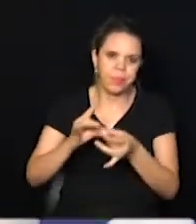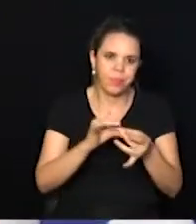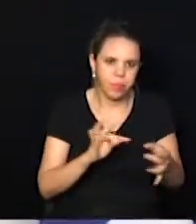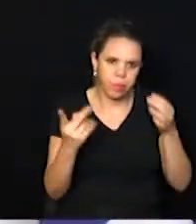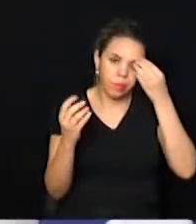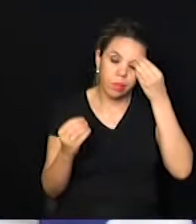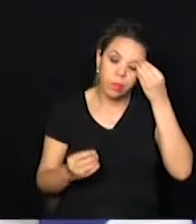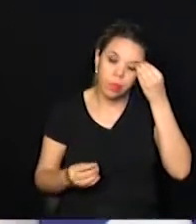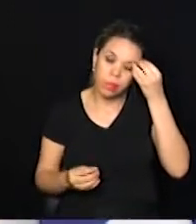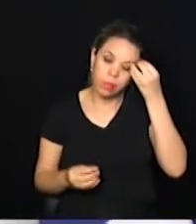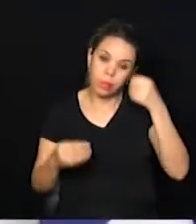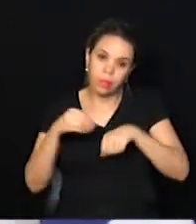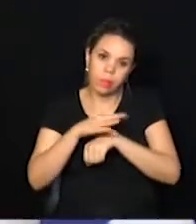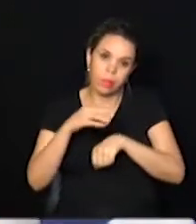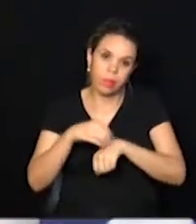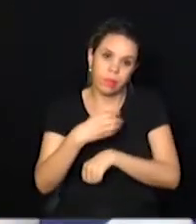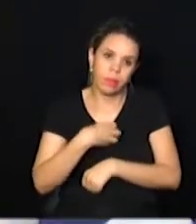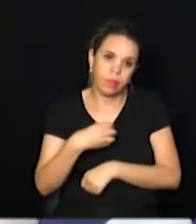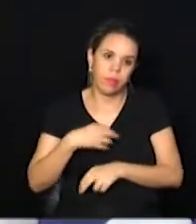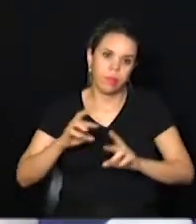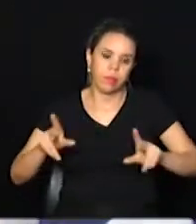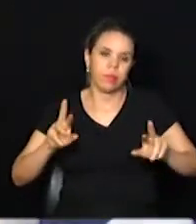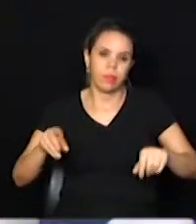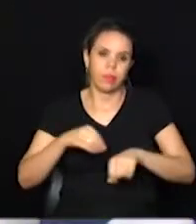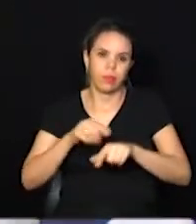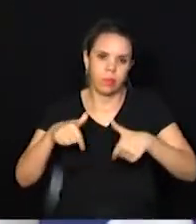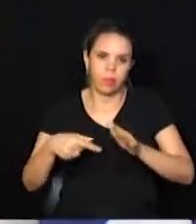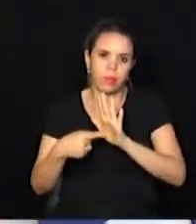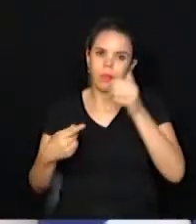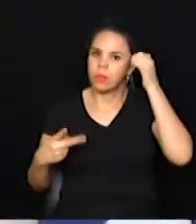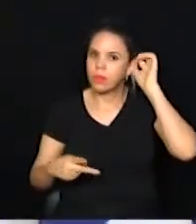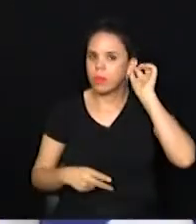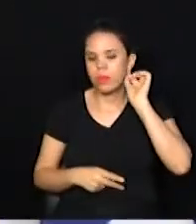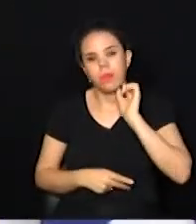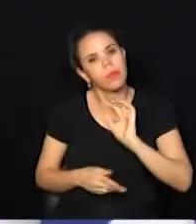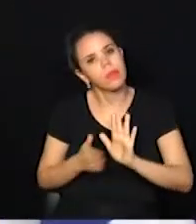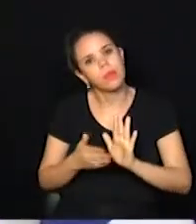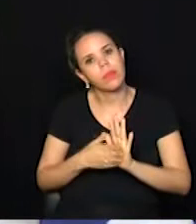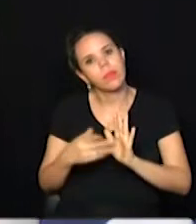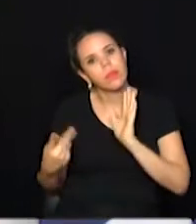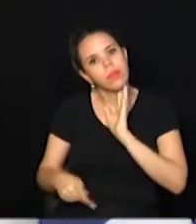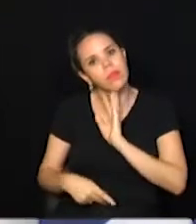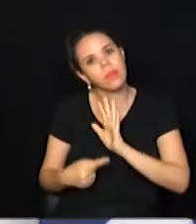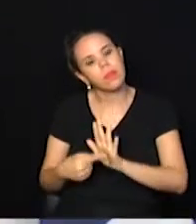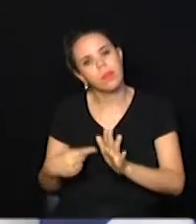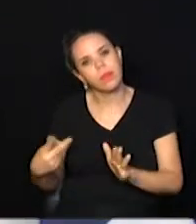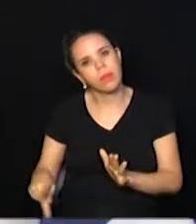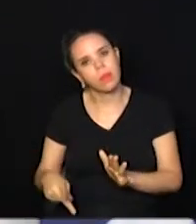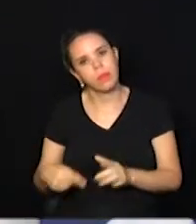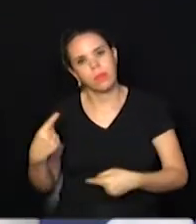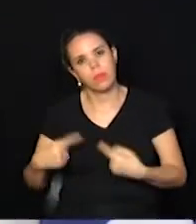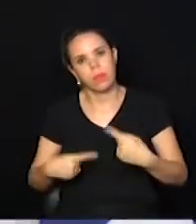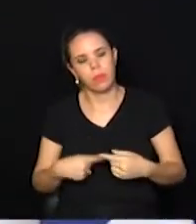Toninho trouxe um jeito diferente de apresentar a proposta, de apresentar a